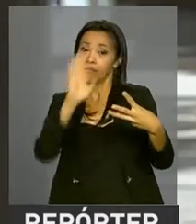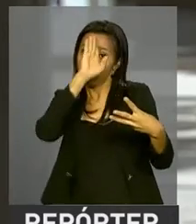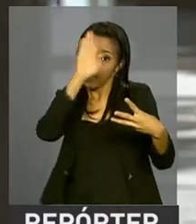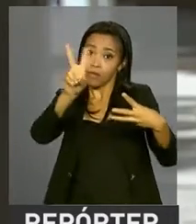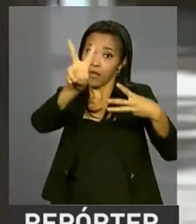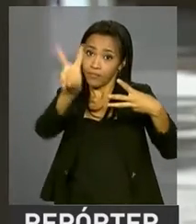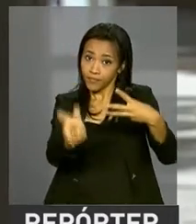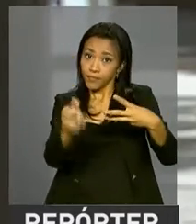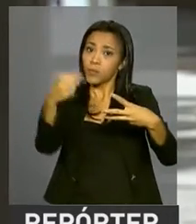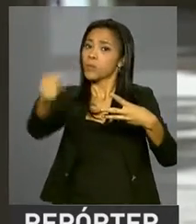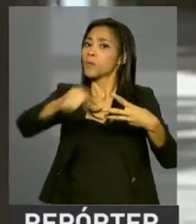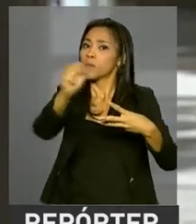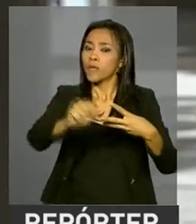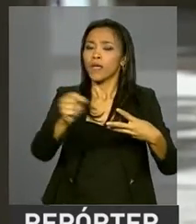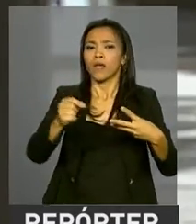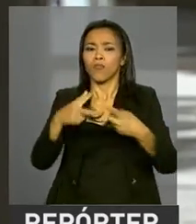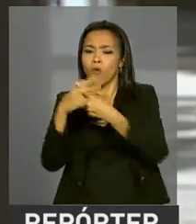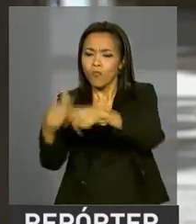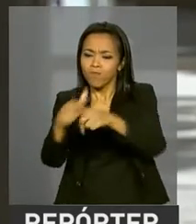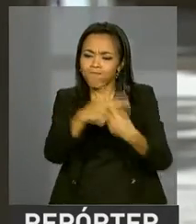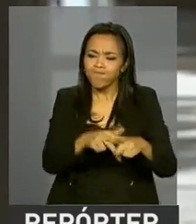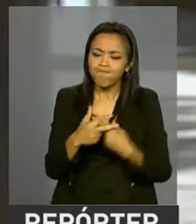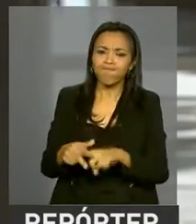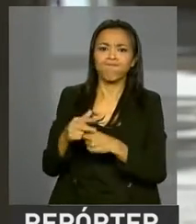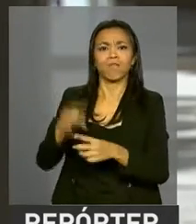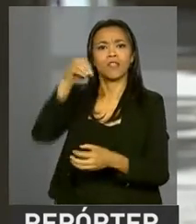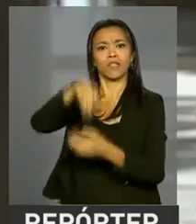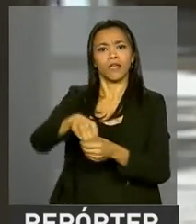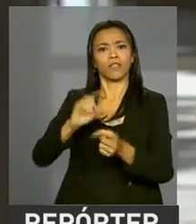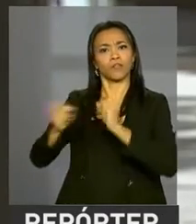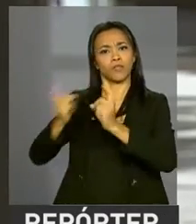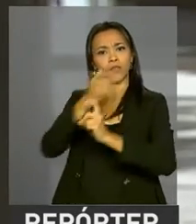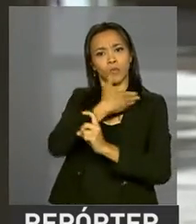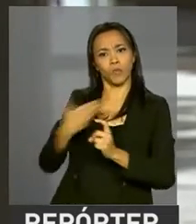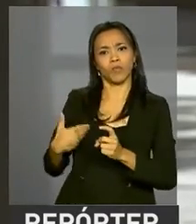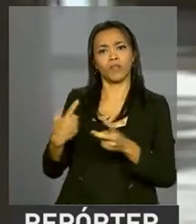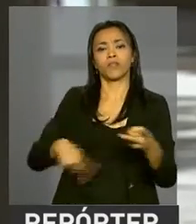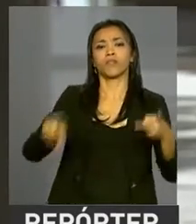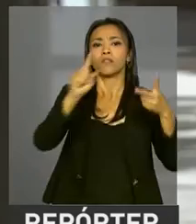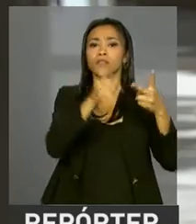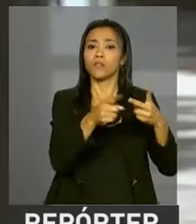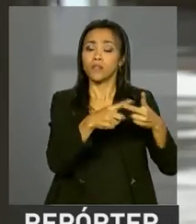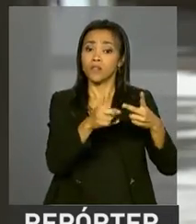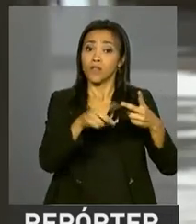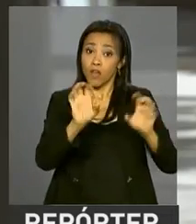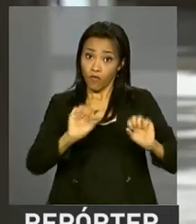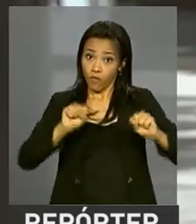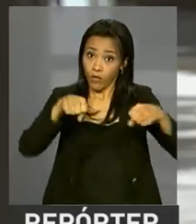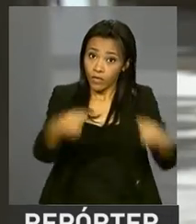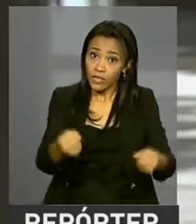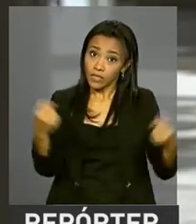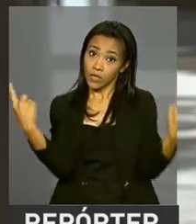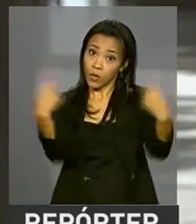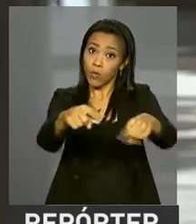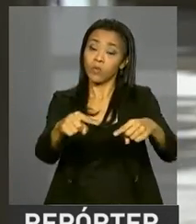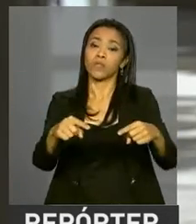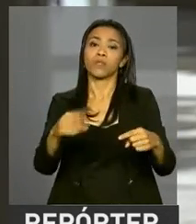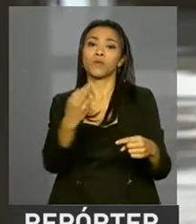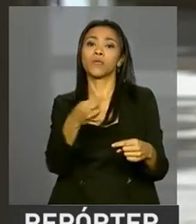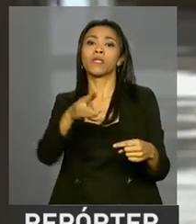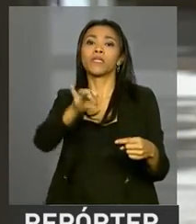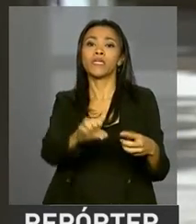são eles o aperfeiçoamento das estruturas governamentais o fortalecimento do combate ao crime organizado e aos ilícitos